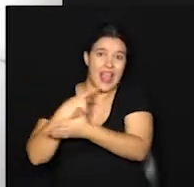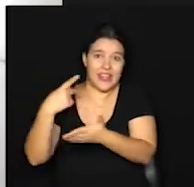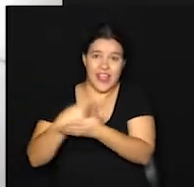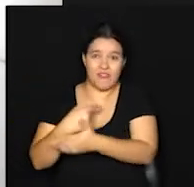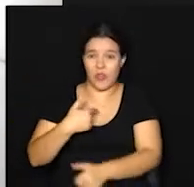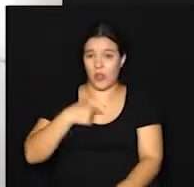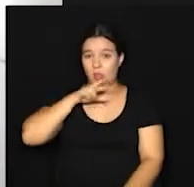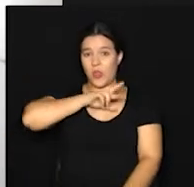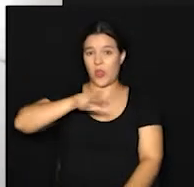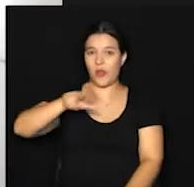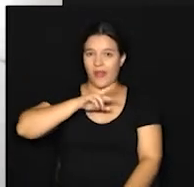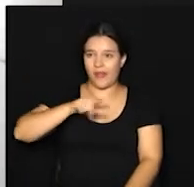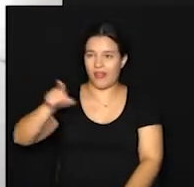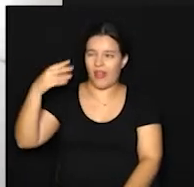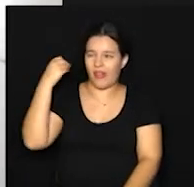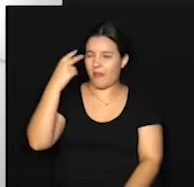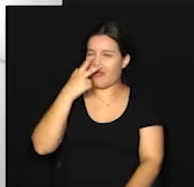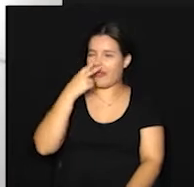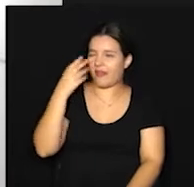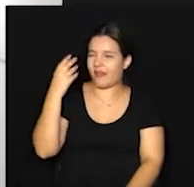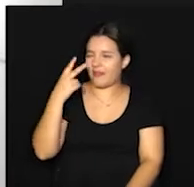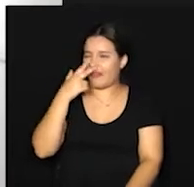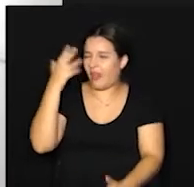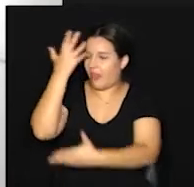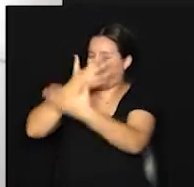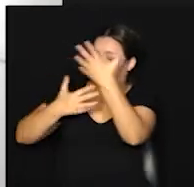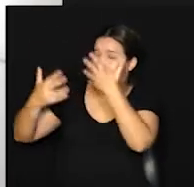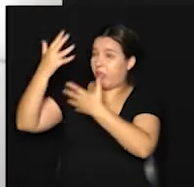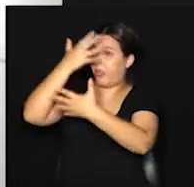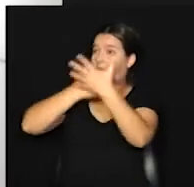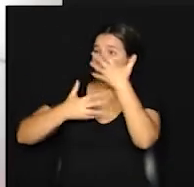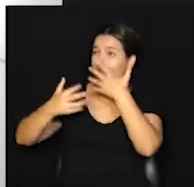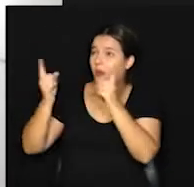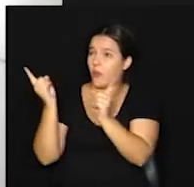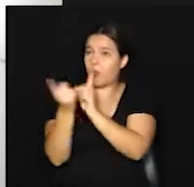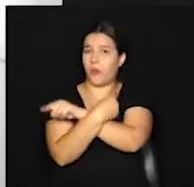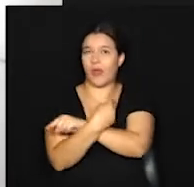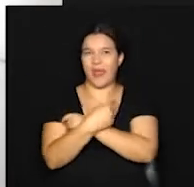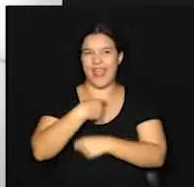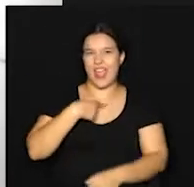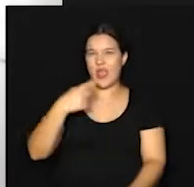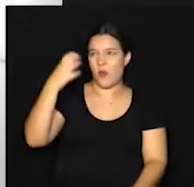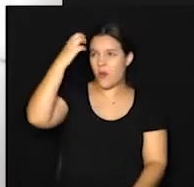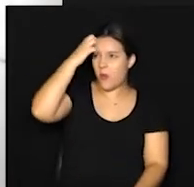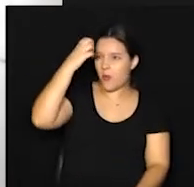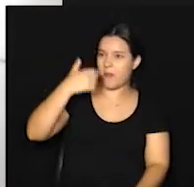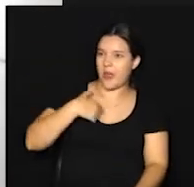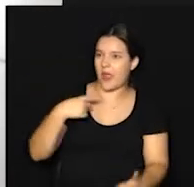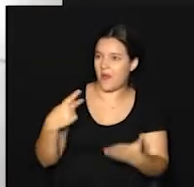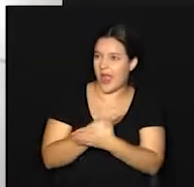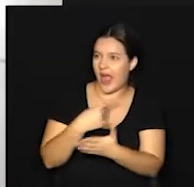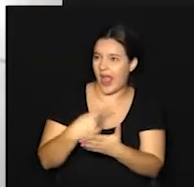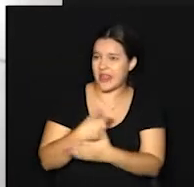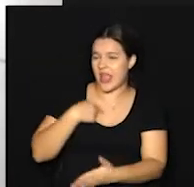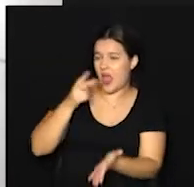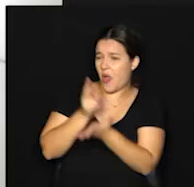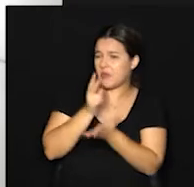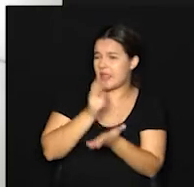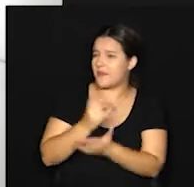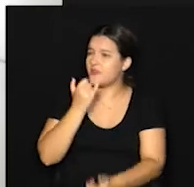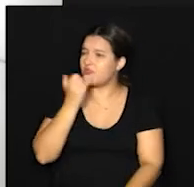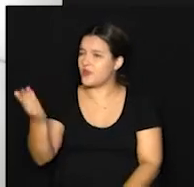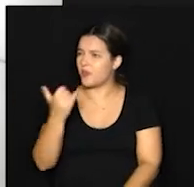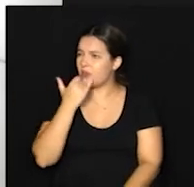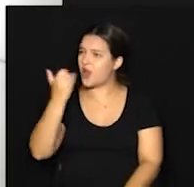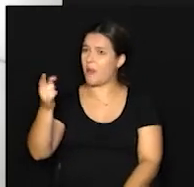ele tinha feito. E eu já estava pedindo desculpa por ele, né, não, olha, desculpa, né, não era isso. E